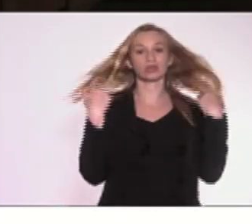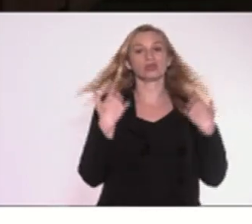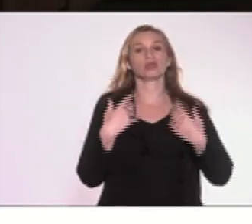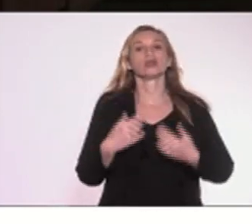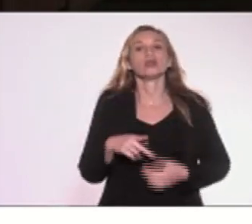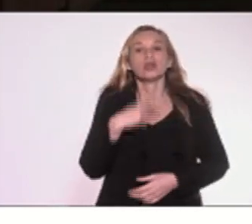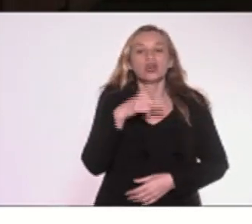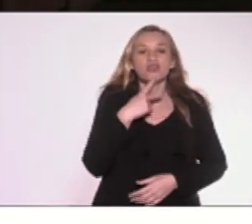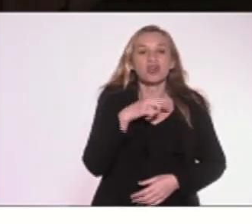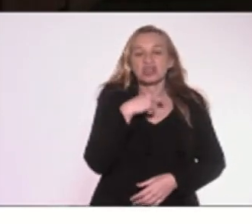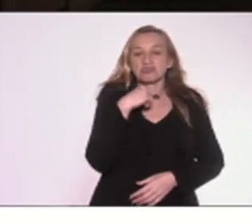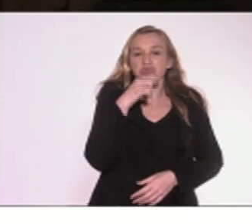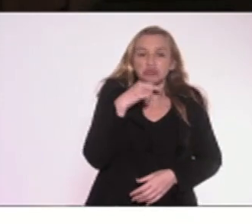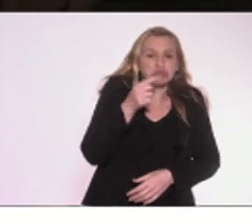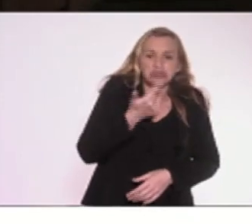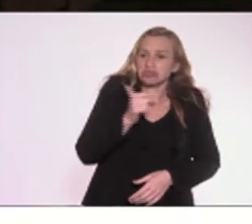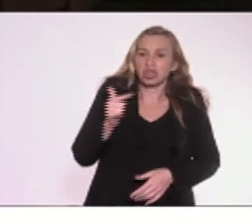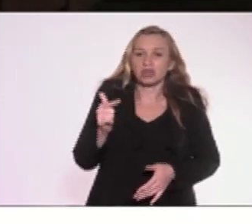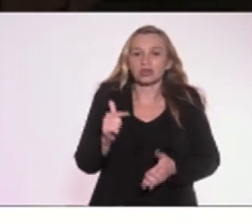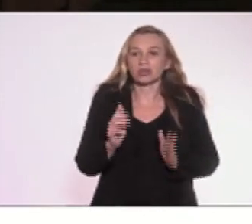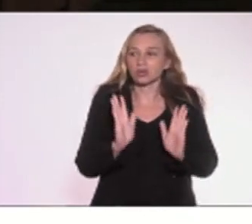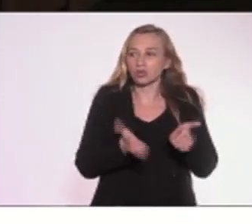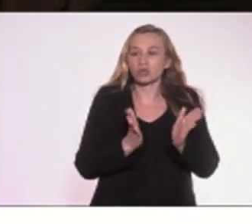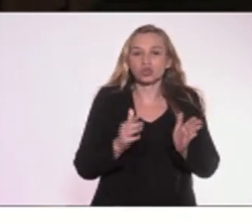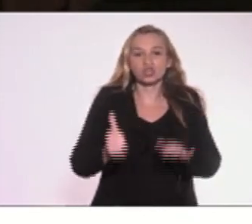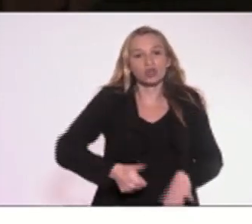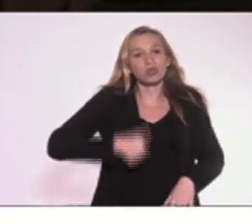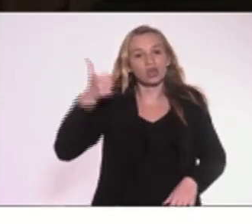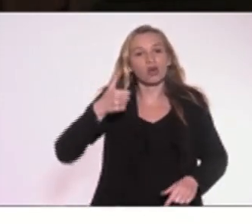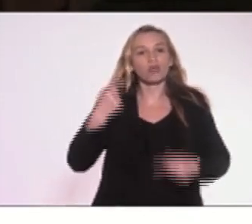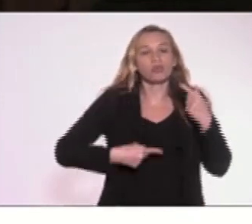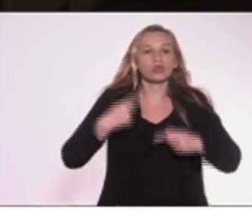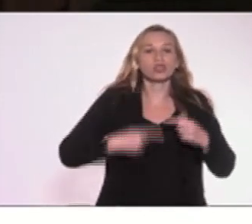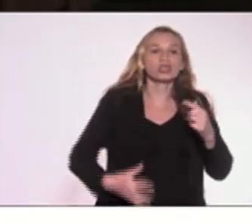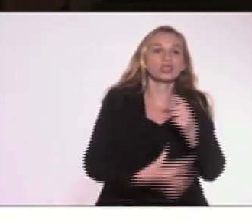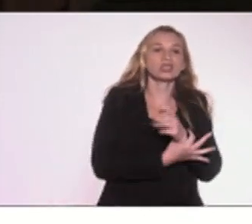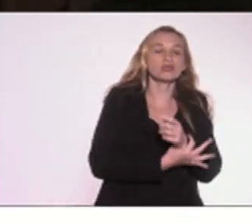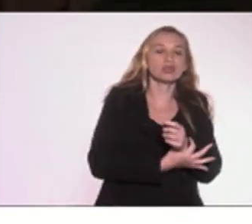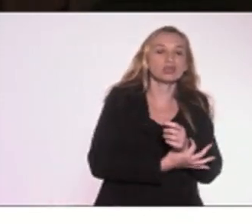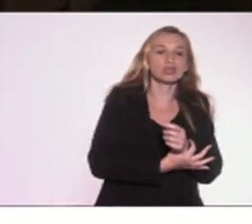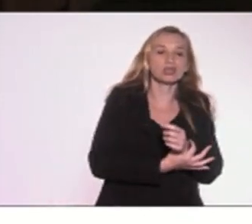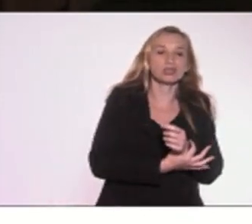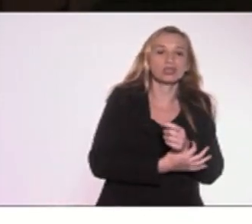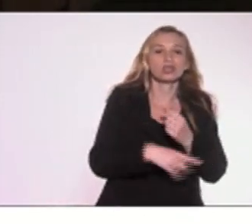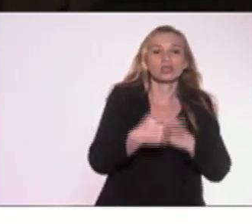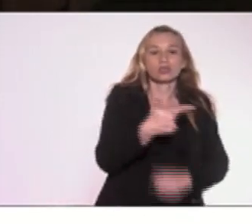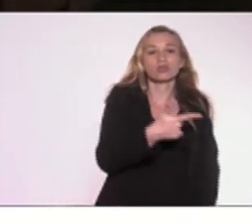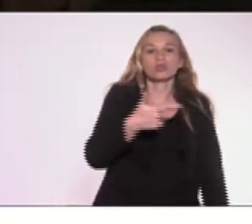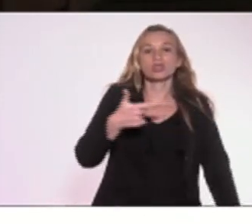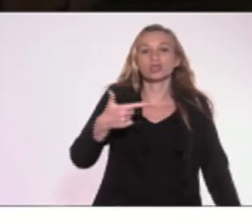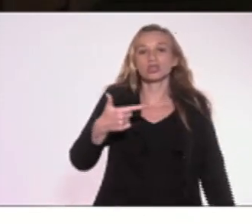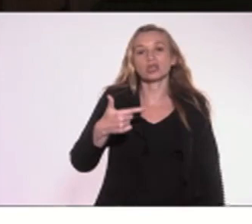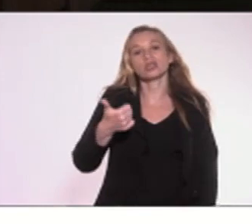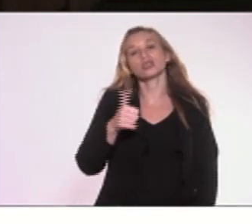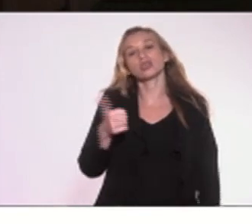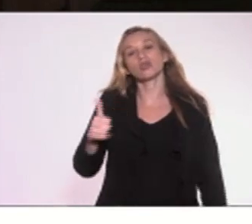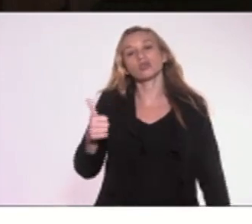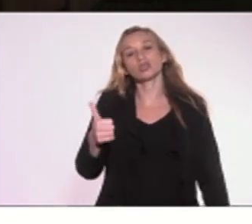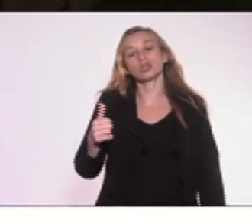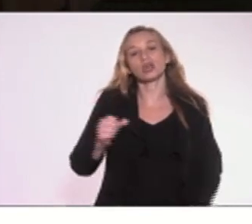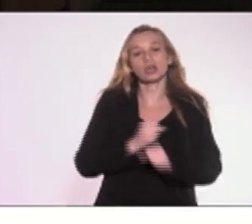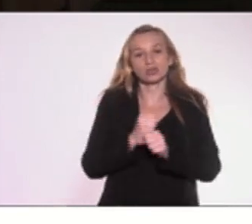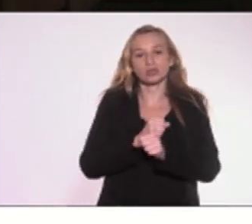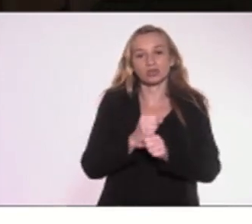eu falo sem dúvida nenhuma, a gente hoje tem a melhor política de segurança mais sólida dos últimos 211 anos, que é a nossa existência.